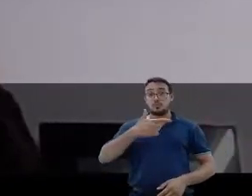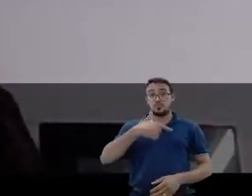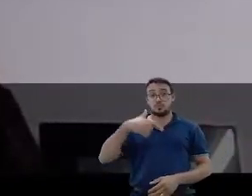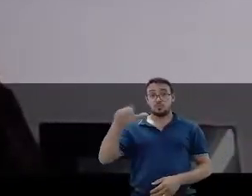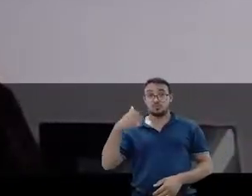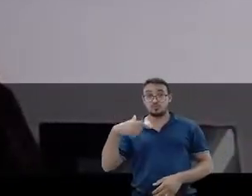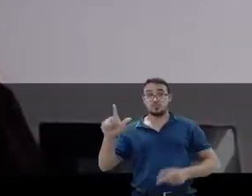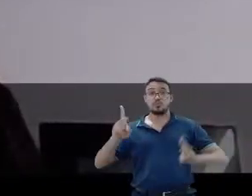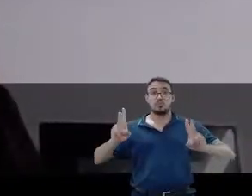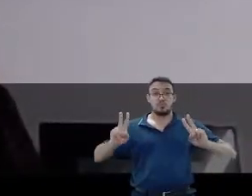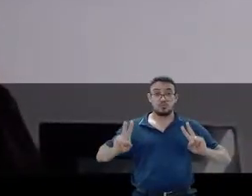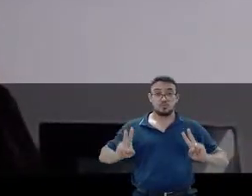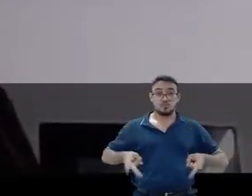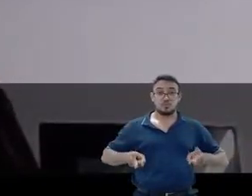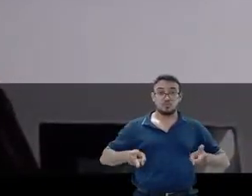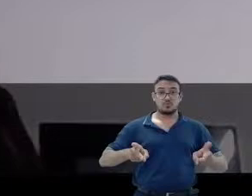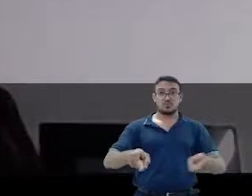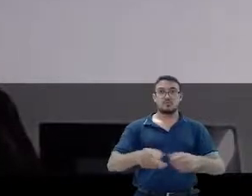pauta.